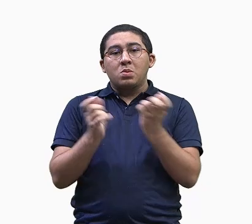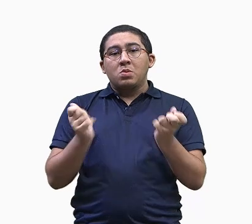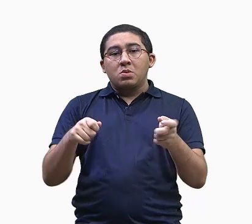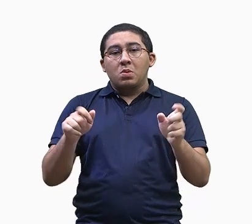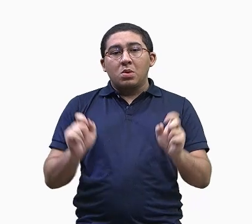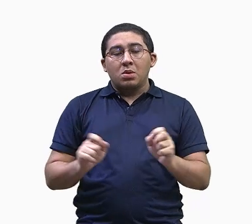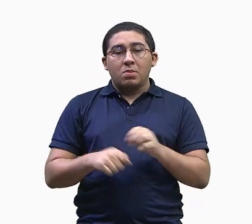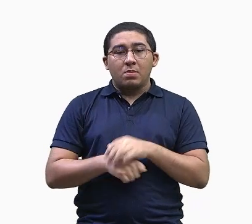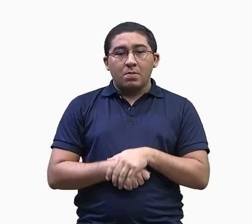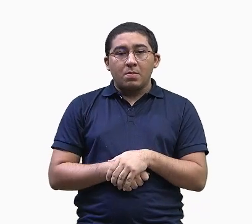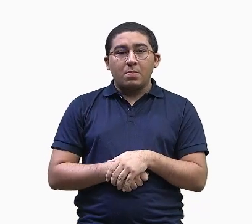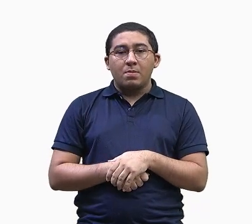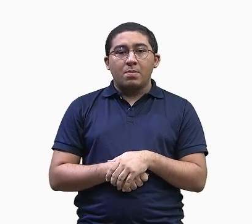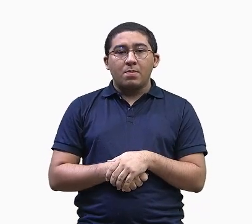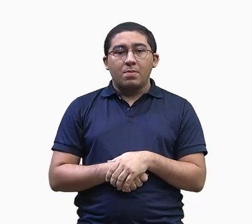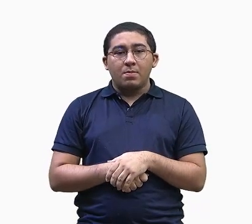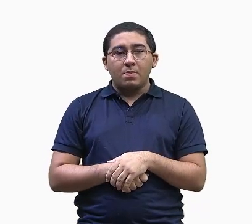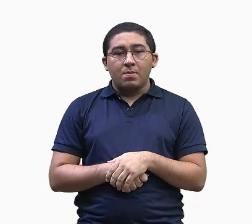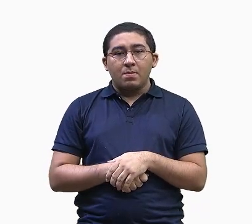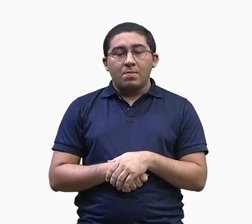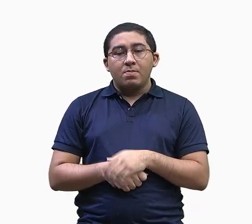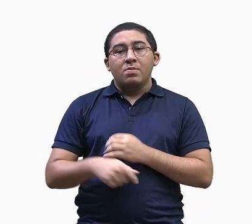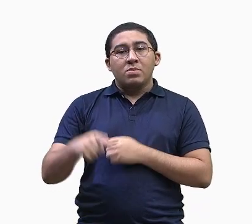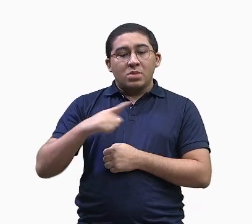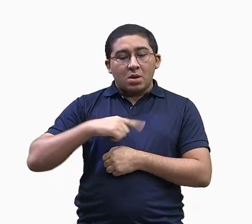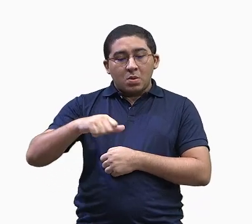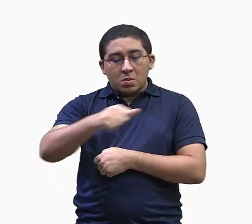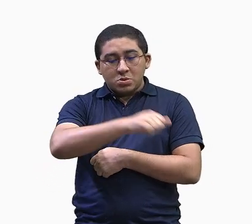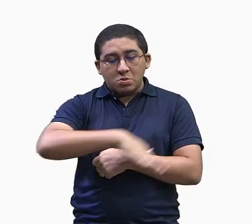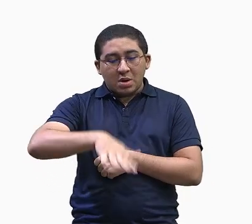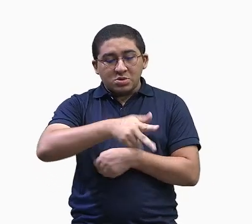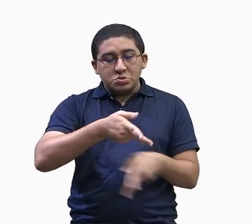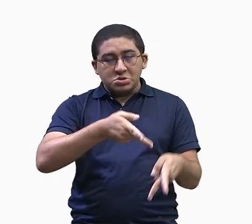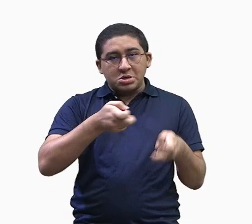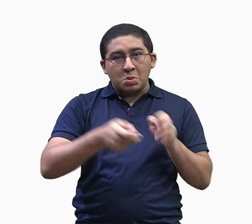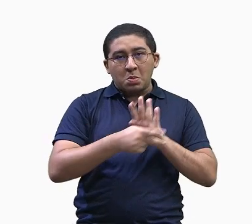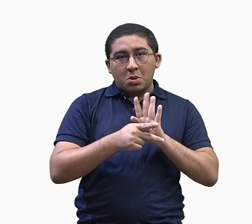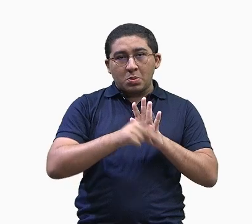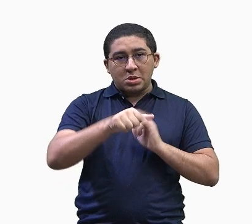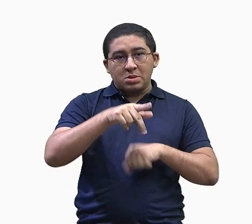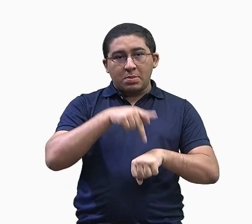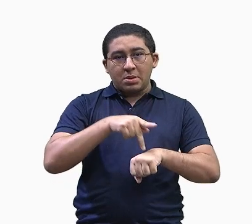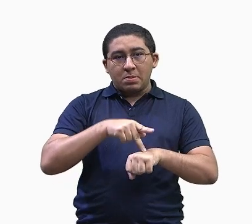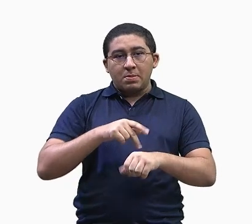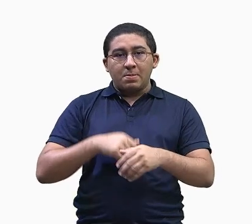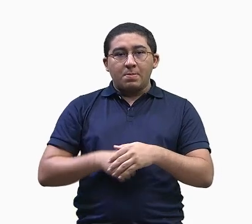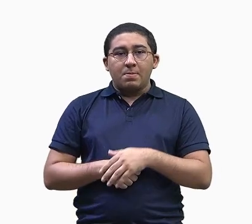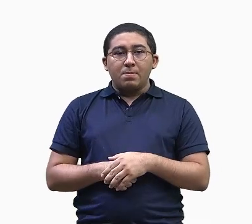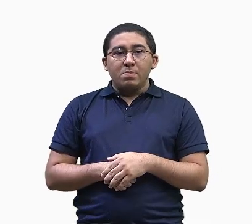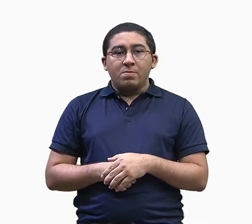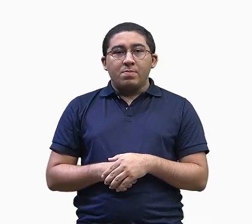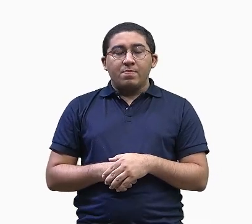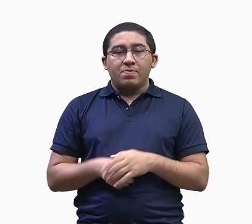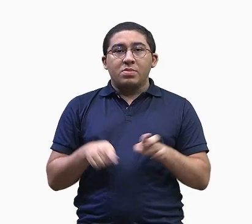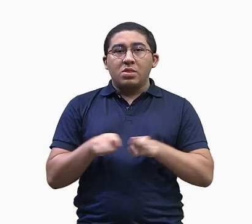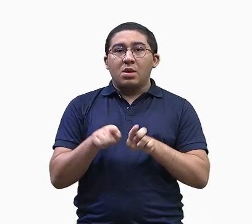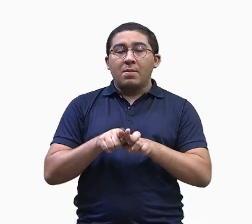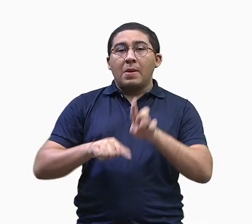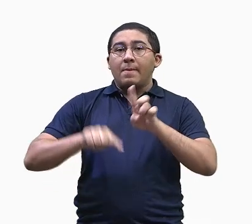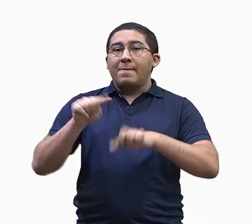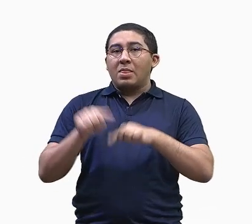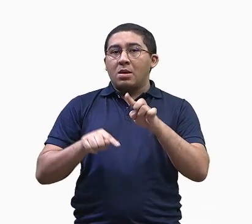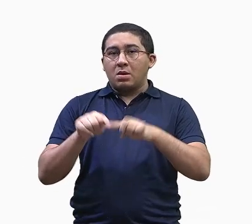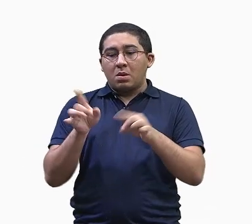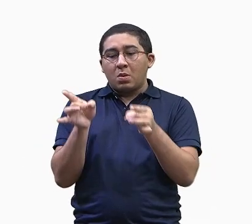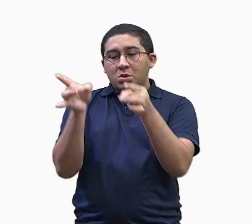a concentração ou a presença dessas usinas, tá bom? Nós temos também o descarte, né, desses resíduos, né? Esse é